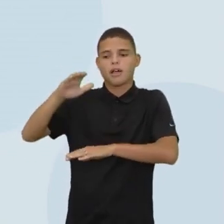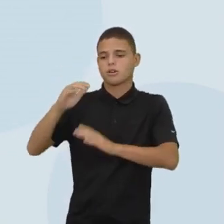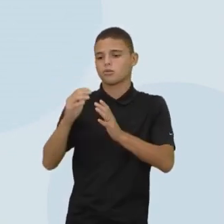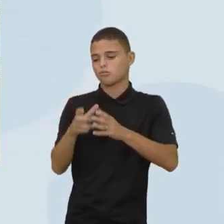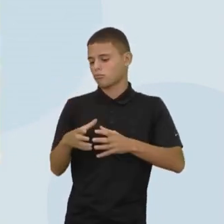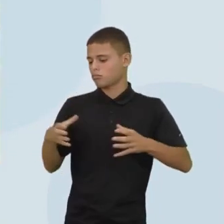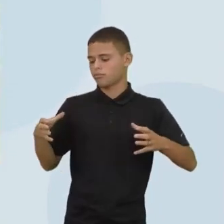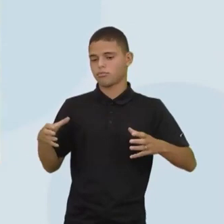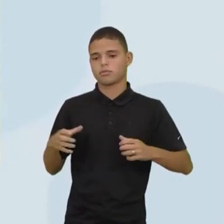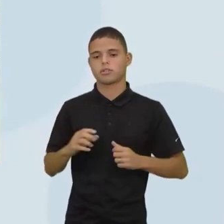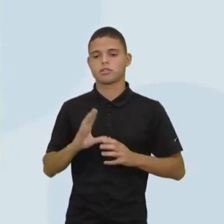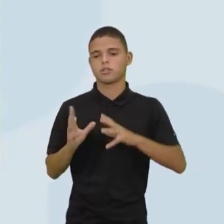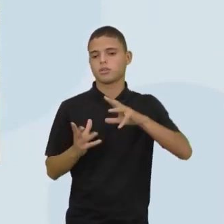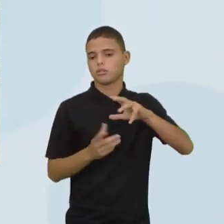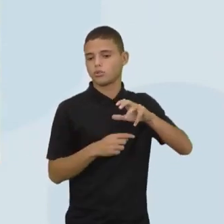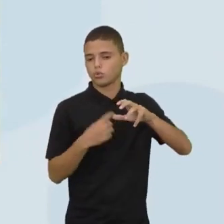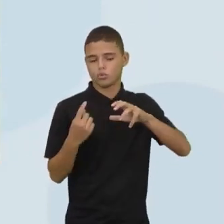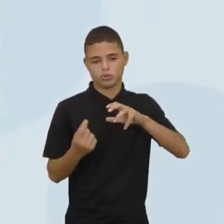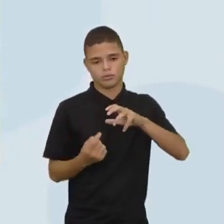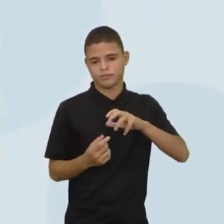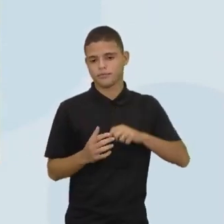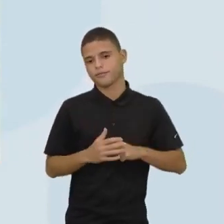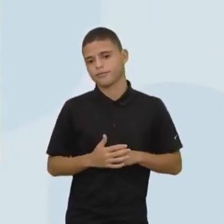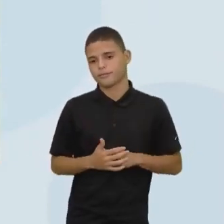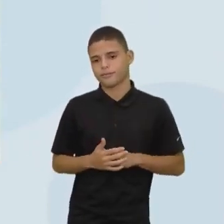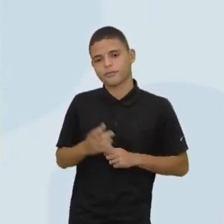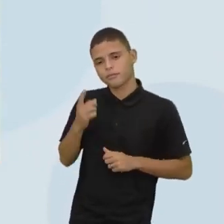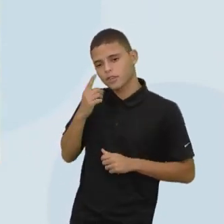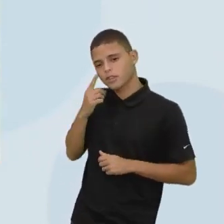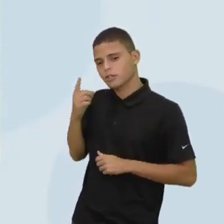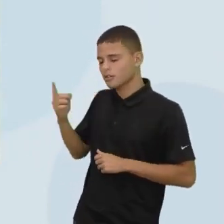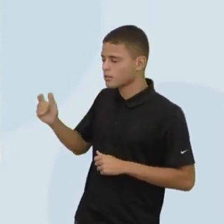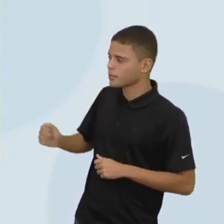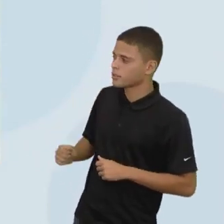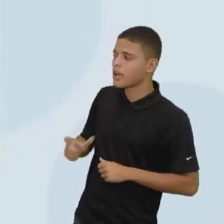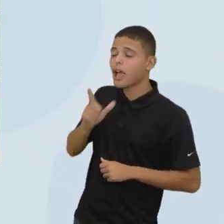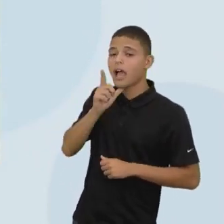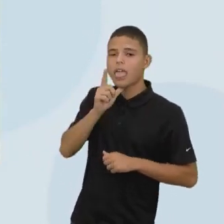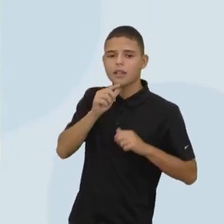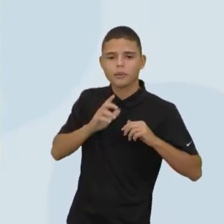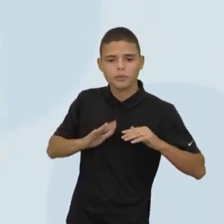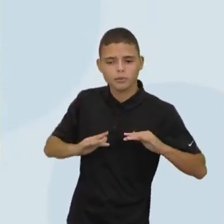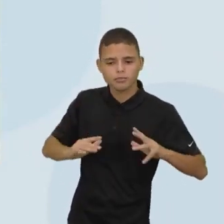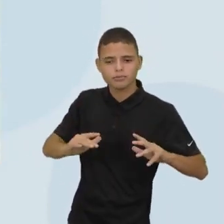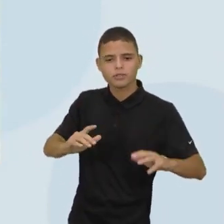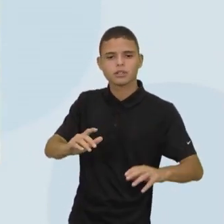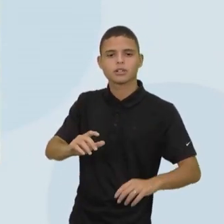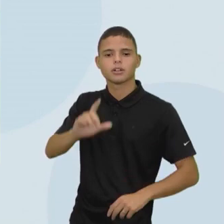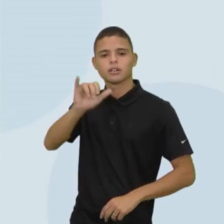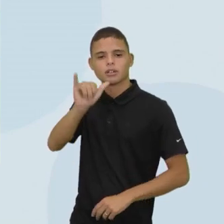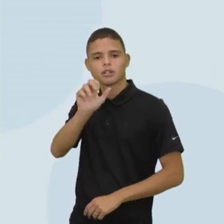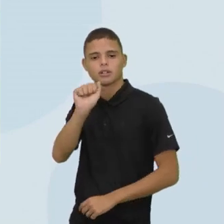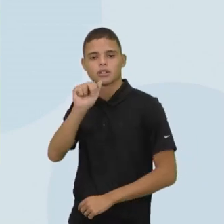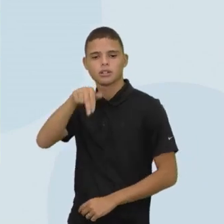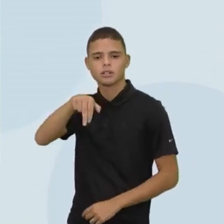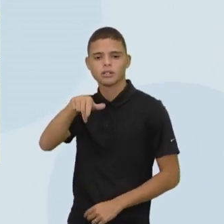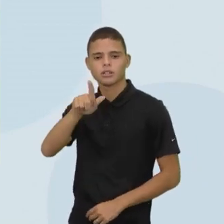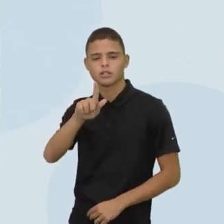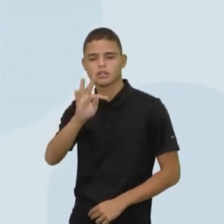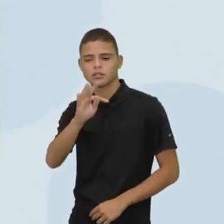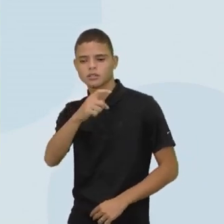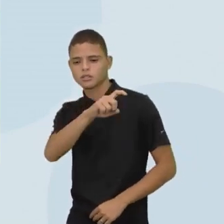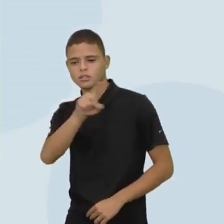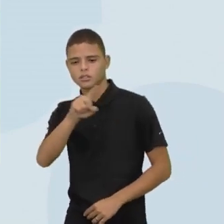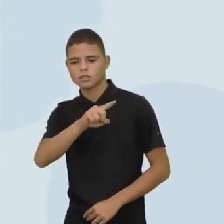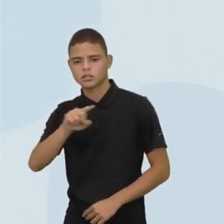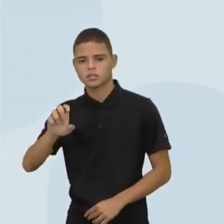próxima tela. E aí nós estamos vendo aí o rio Yangtze, né, que tem lá, né, a maior hidrelétrica do